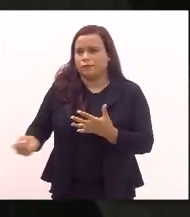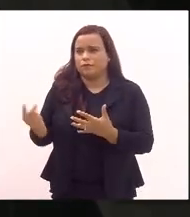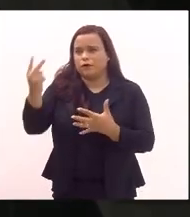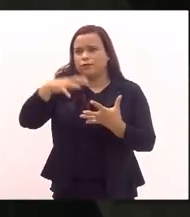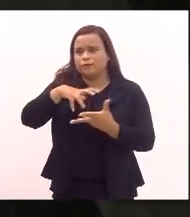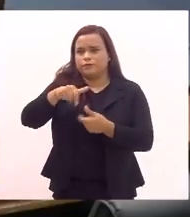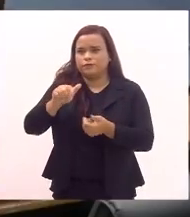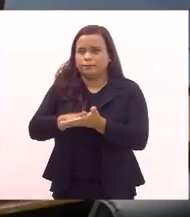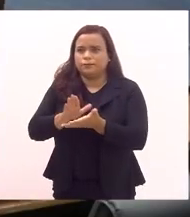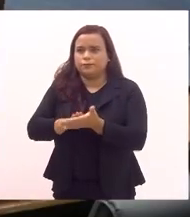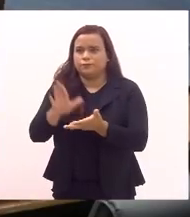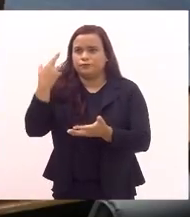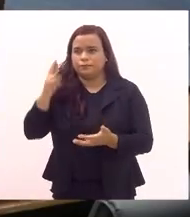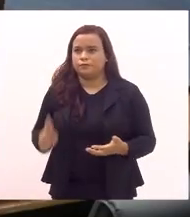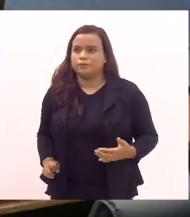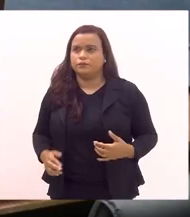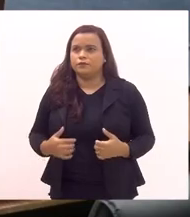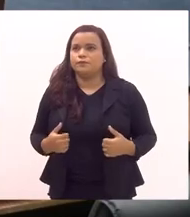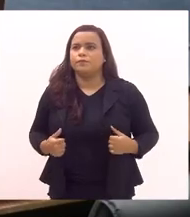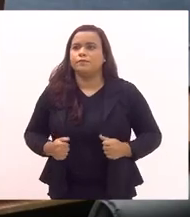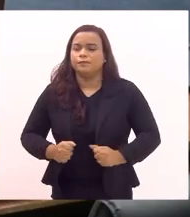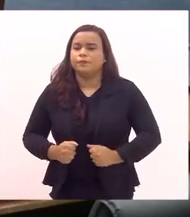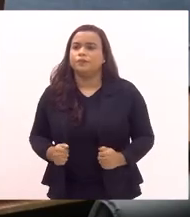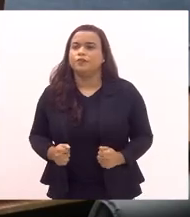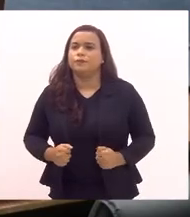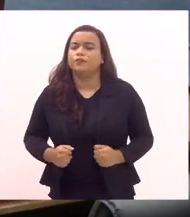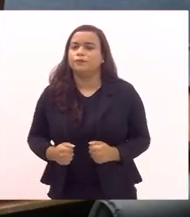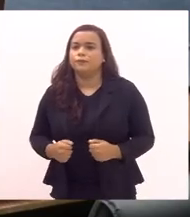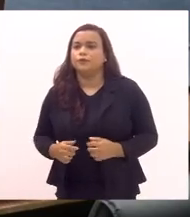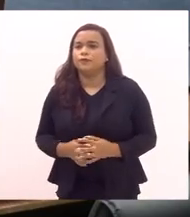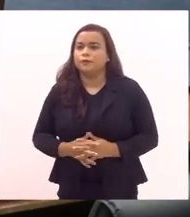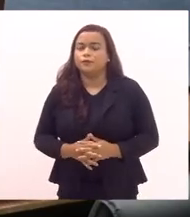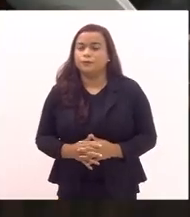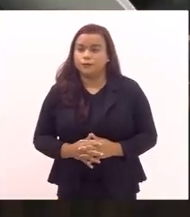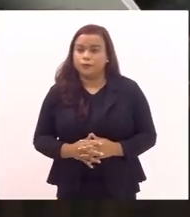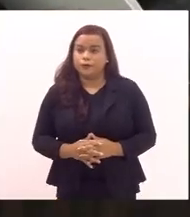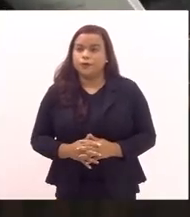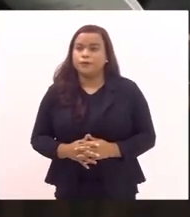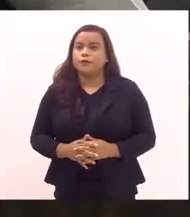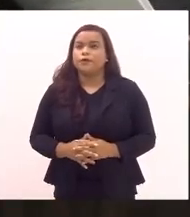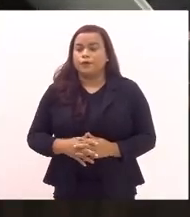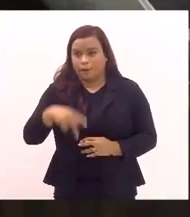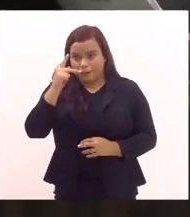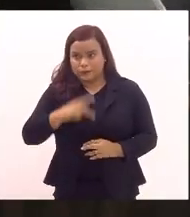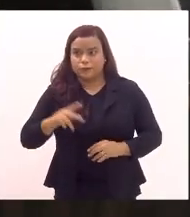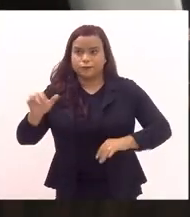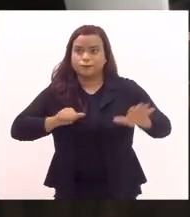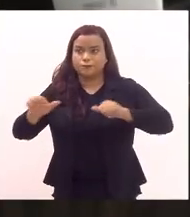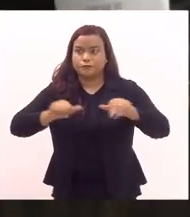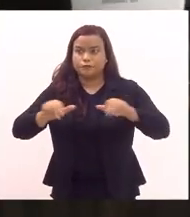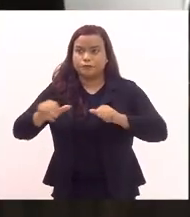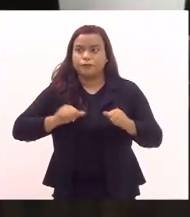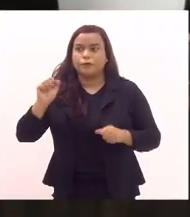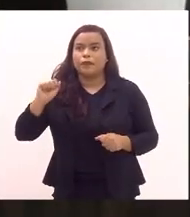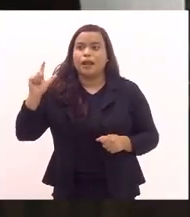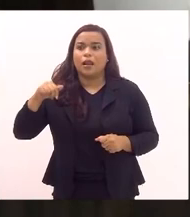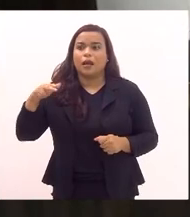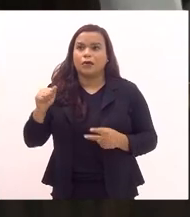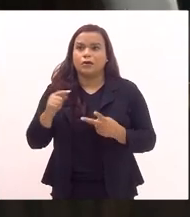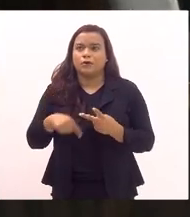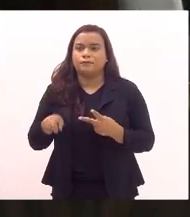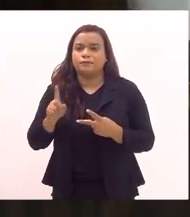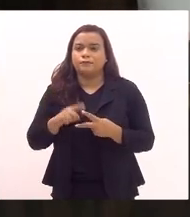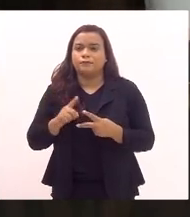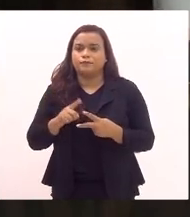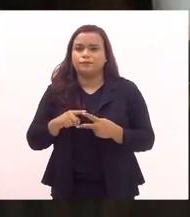Parabéns Renata Souza um anjo mas você vai para o CD a chamada Deputado Alana Passos